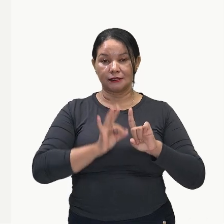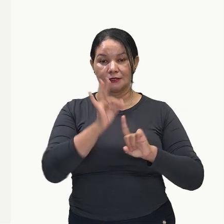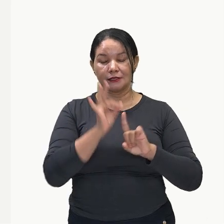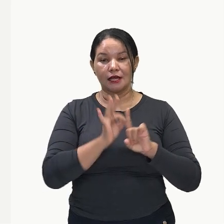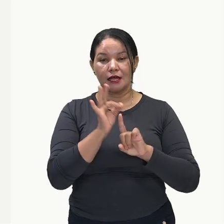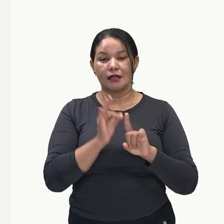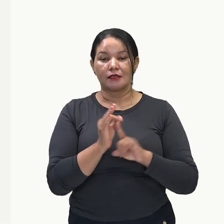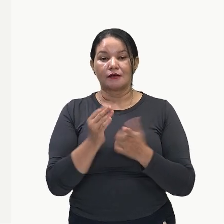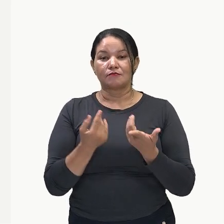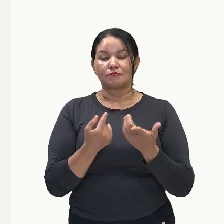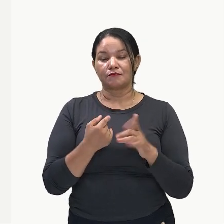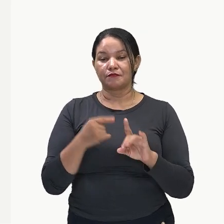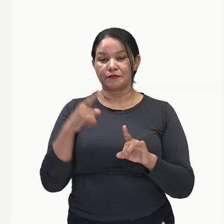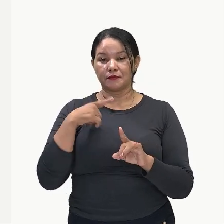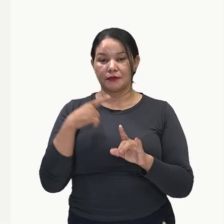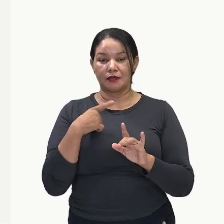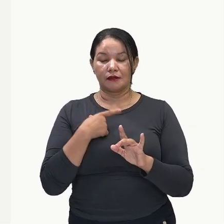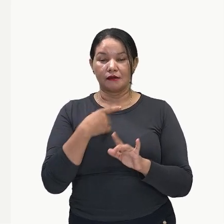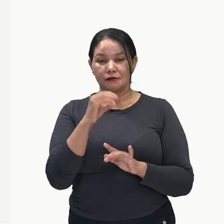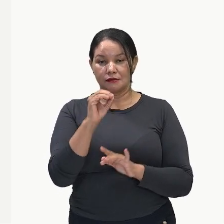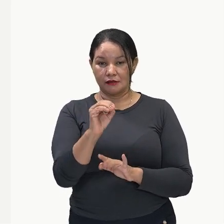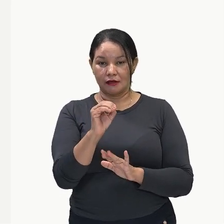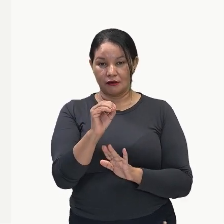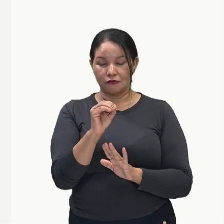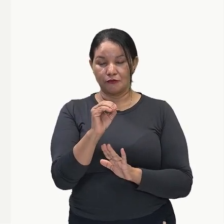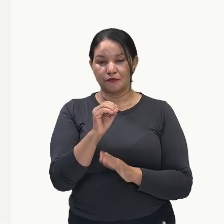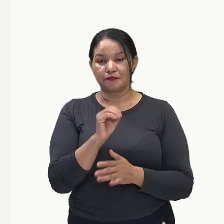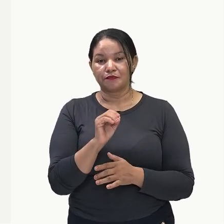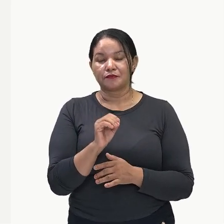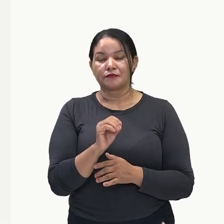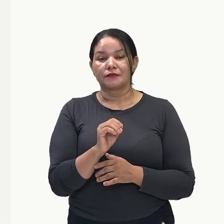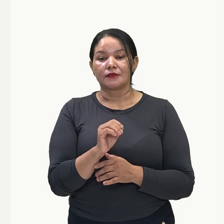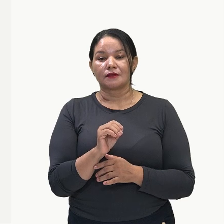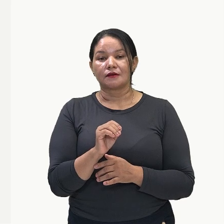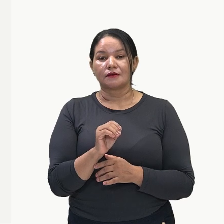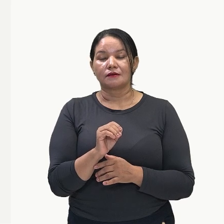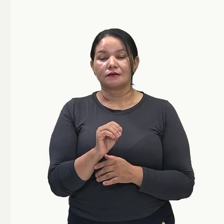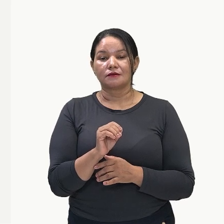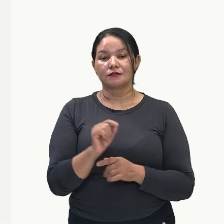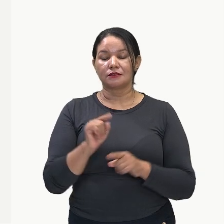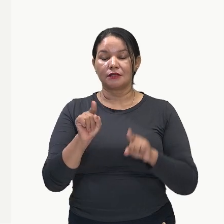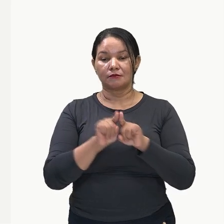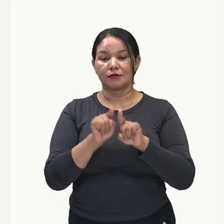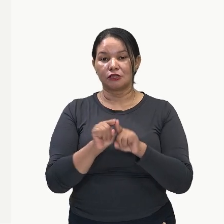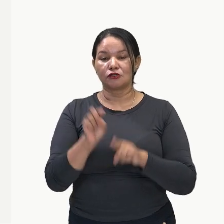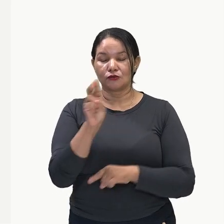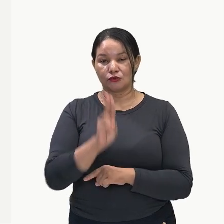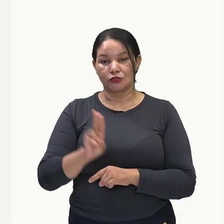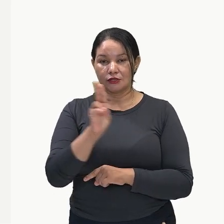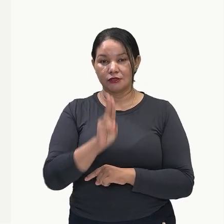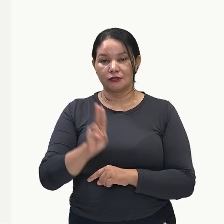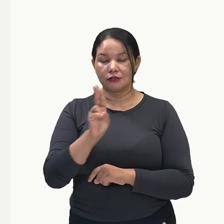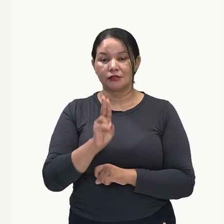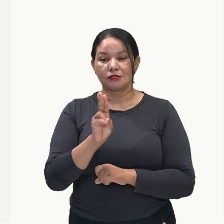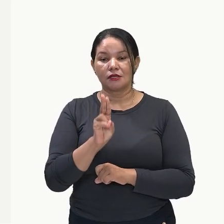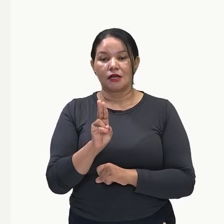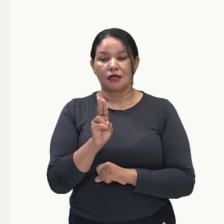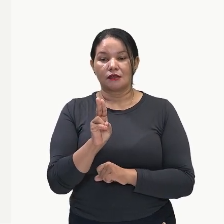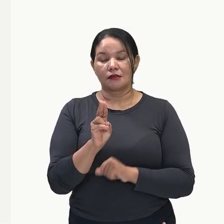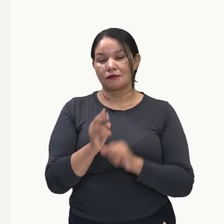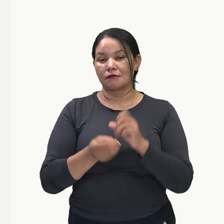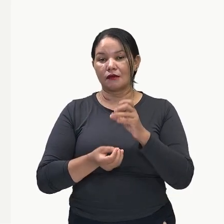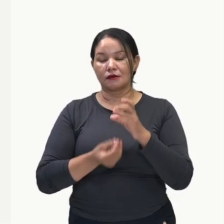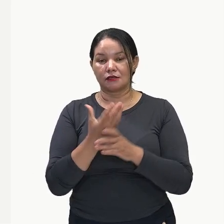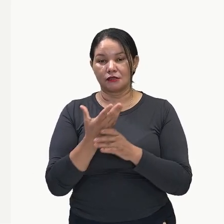do zero absoluto, certo? E utilizada também aonde? Na produção